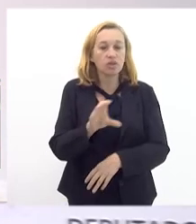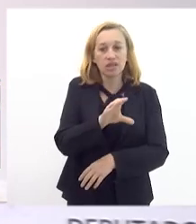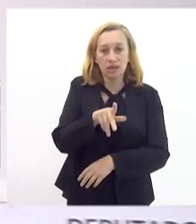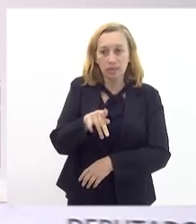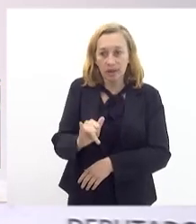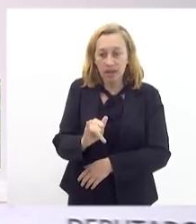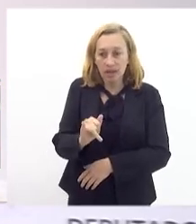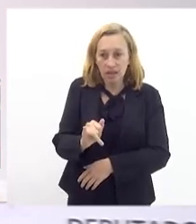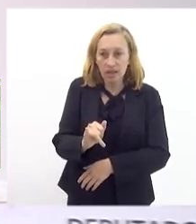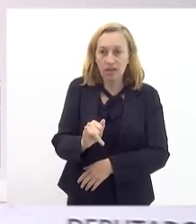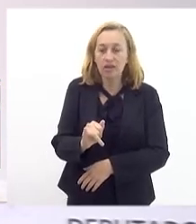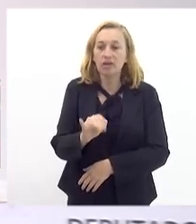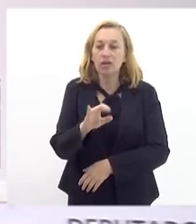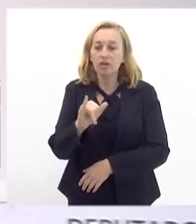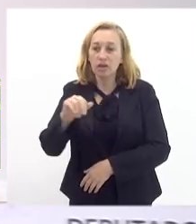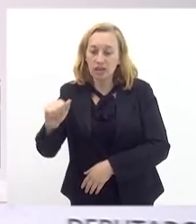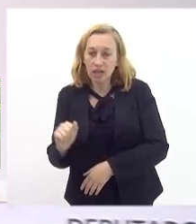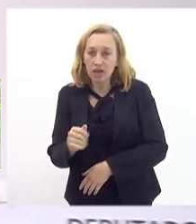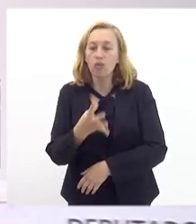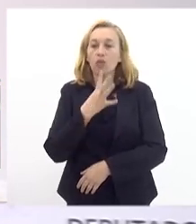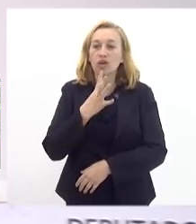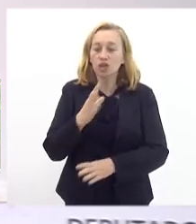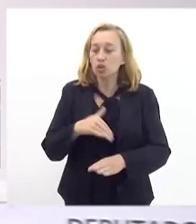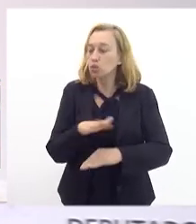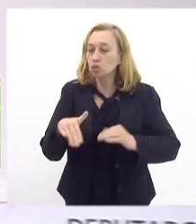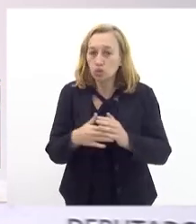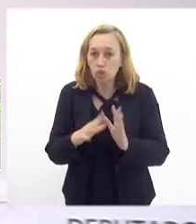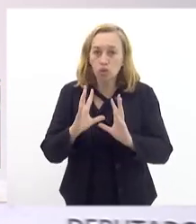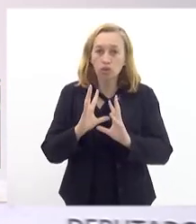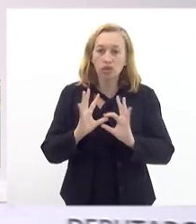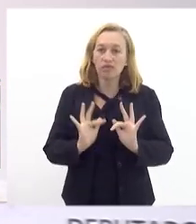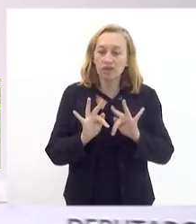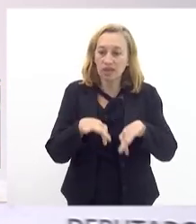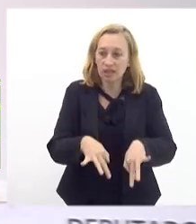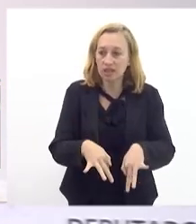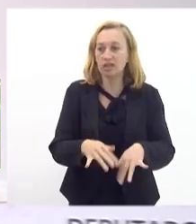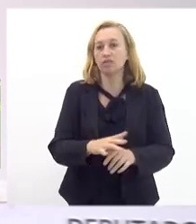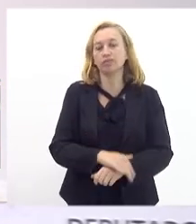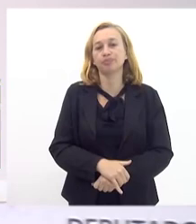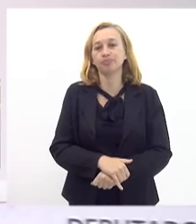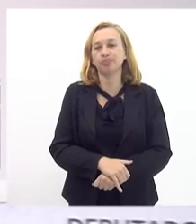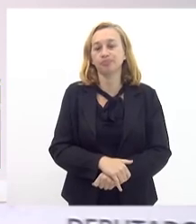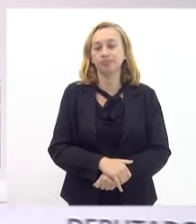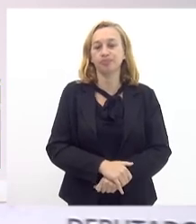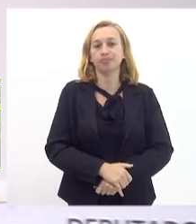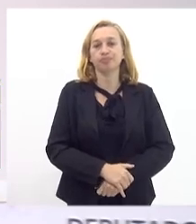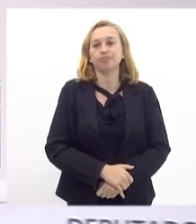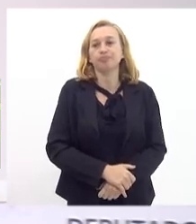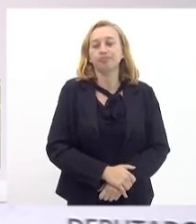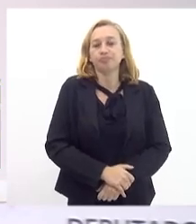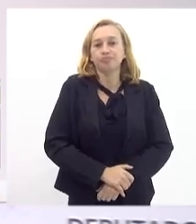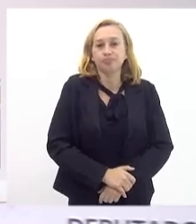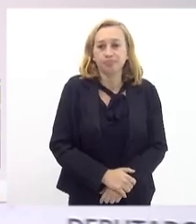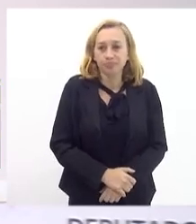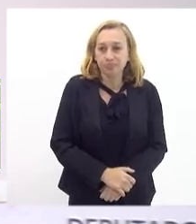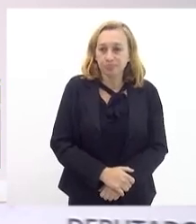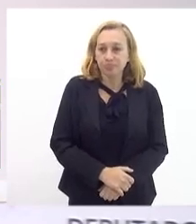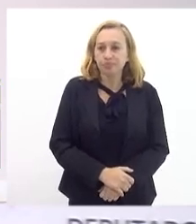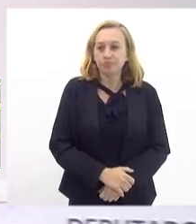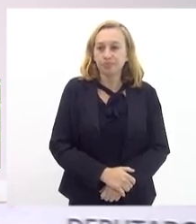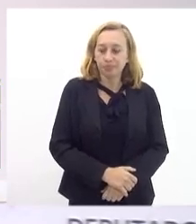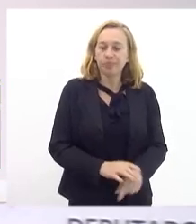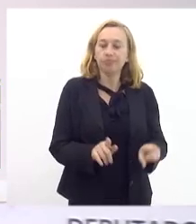CPI que o Inea teve conhecimento de todas as conclusões da mesma e